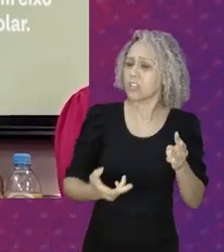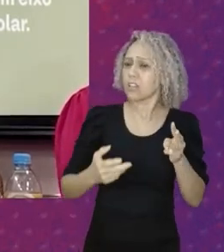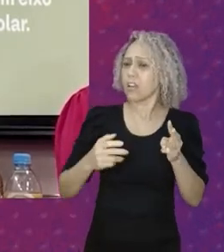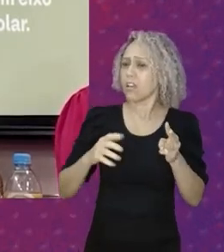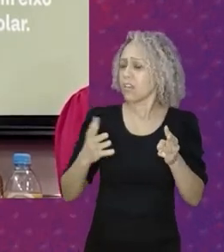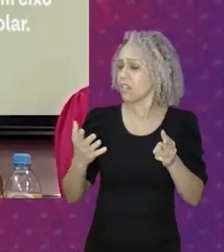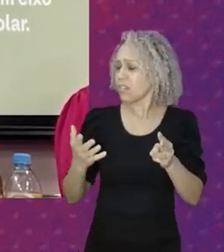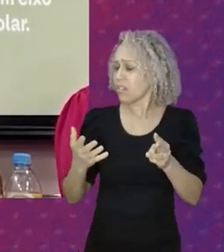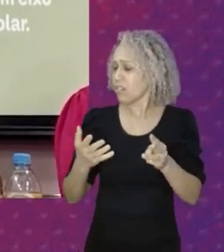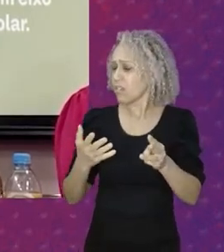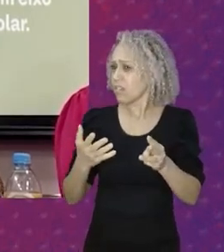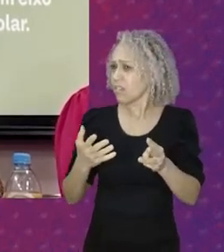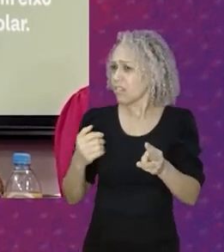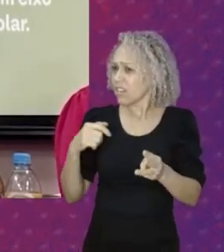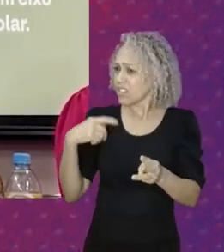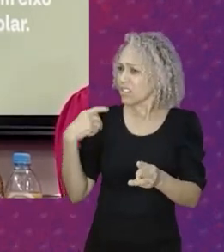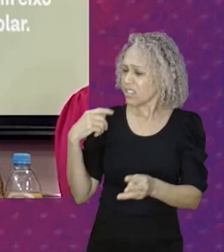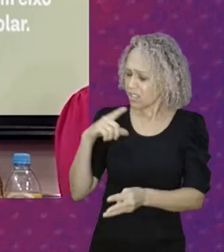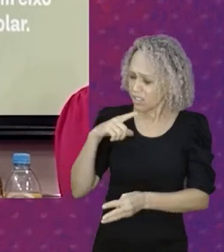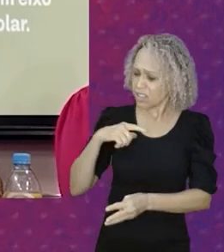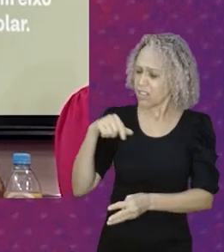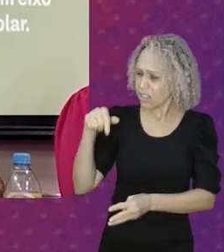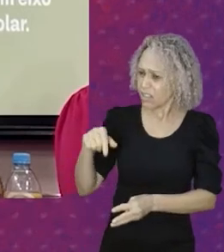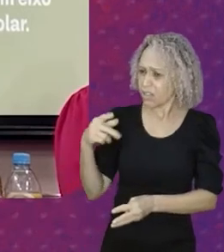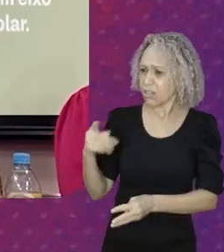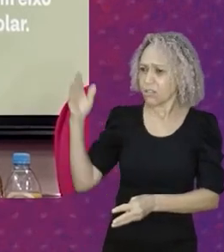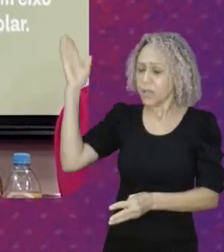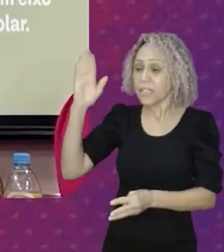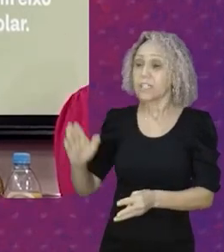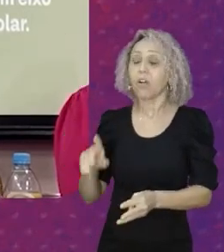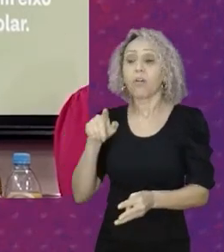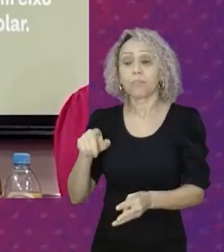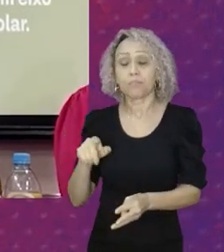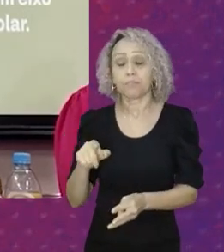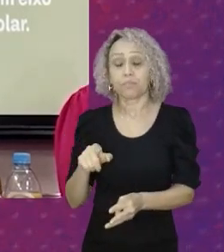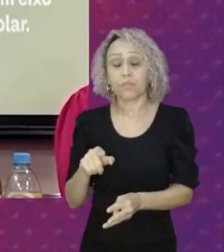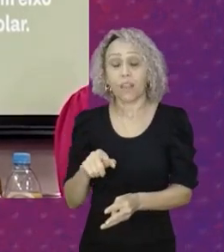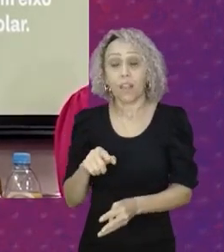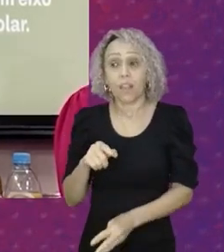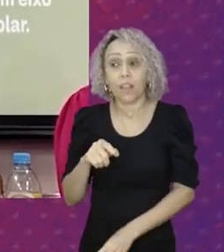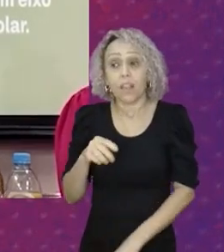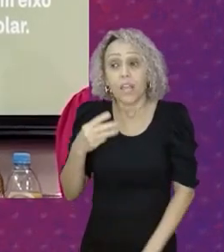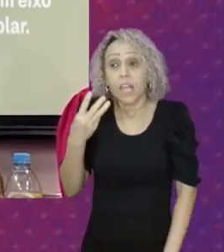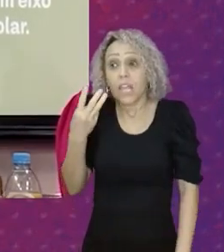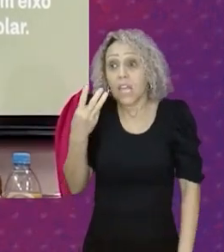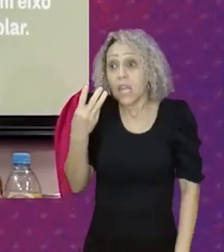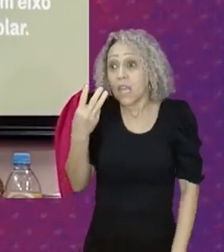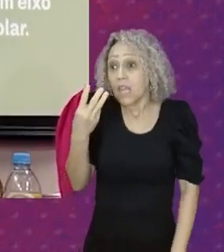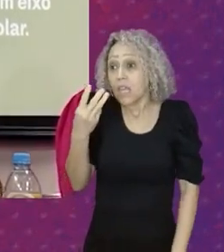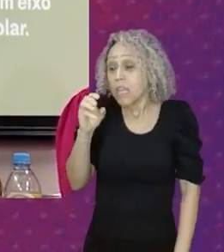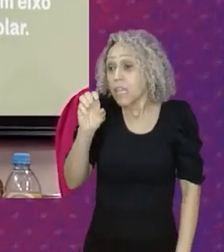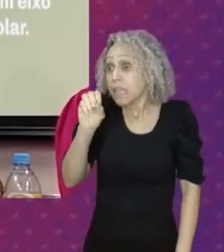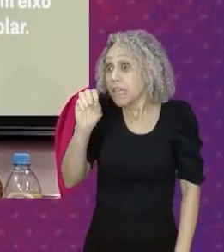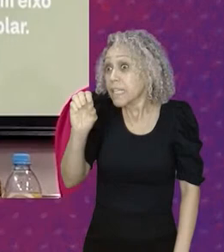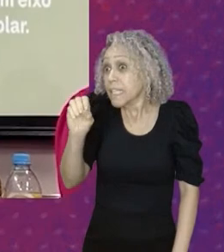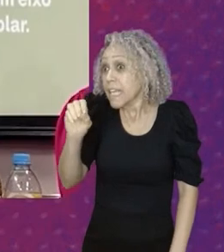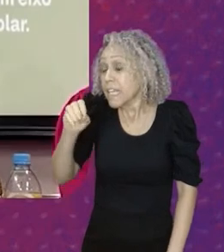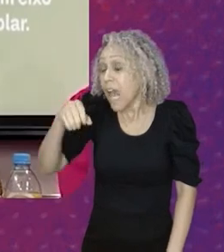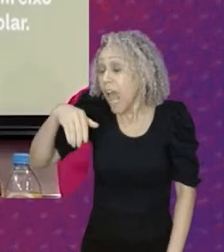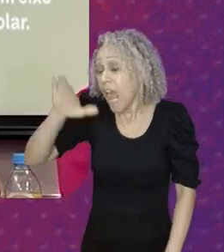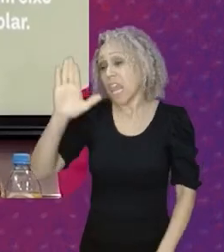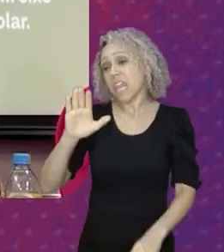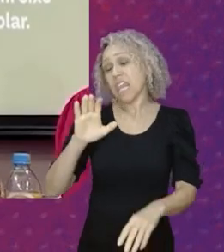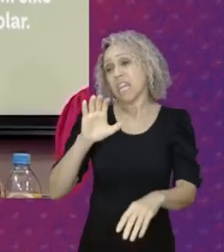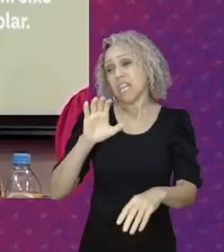país, né? Que nós temos mais de 300 etnias. São mais de